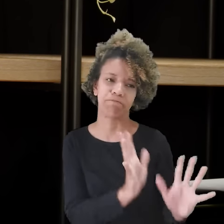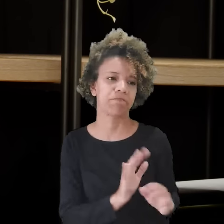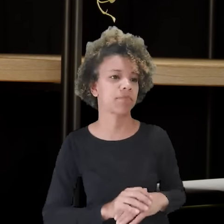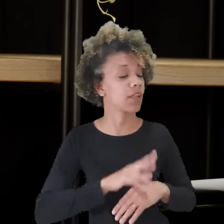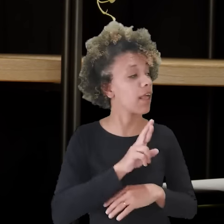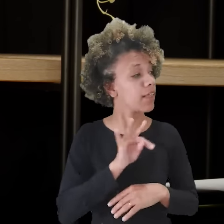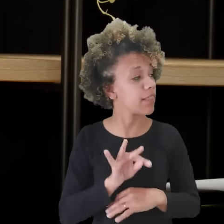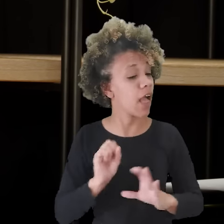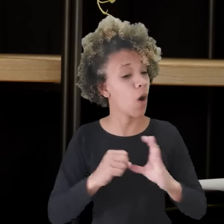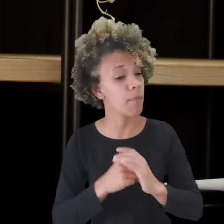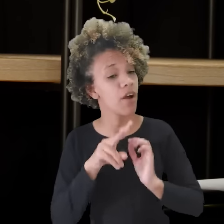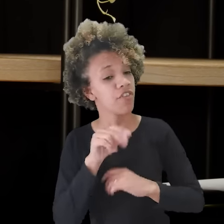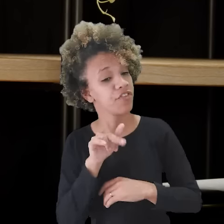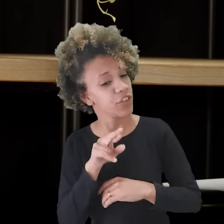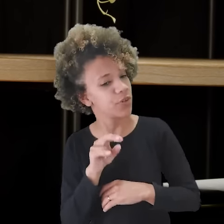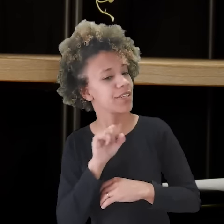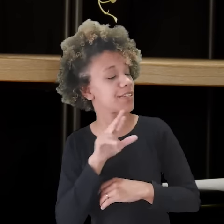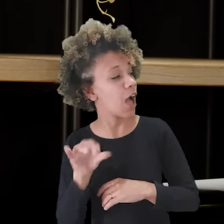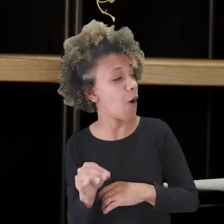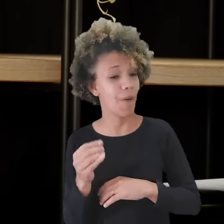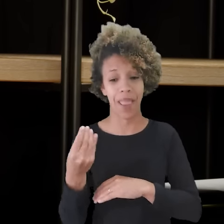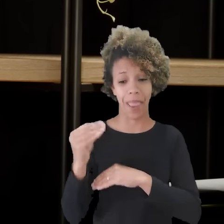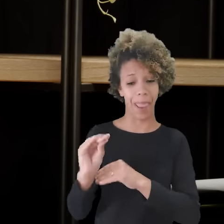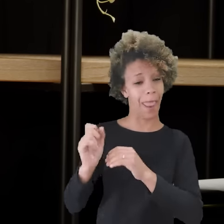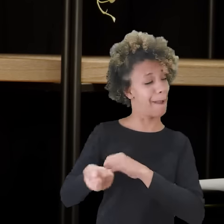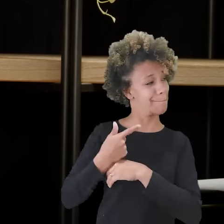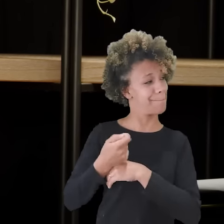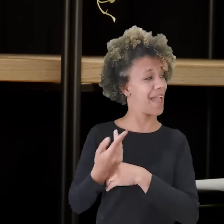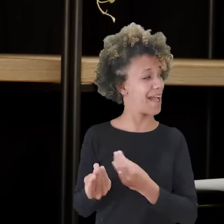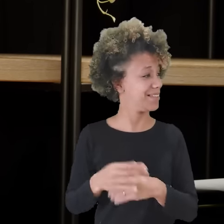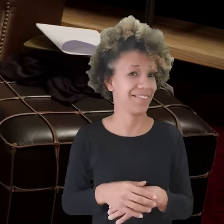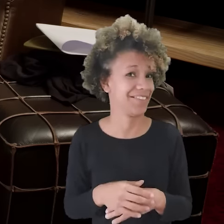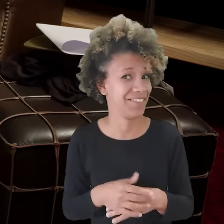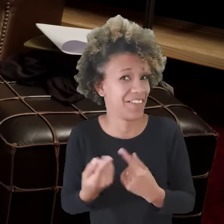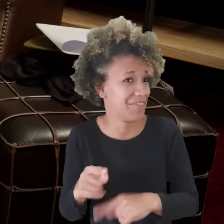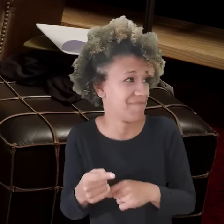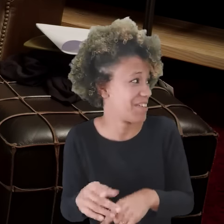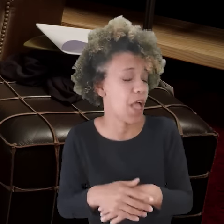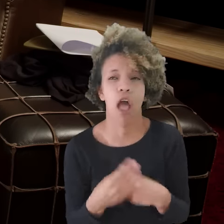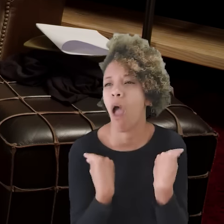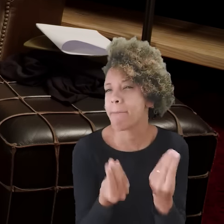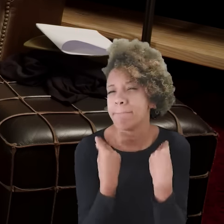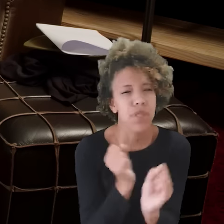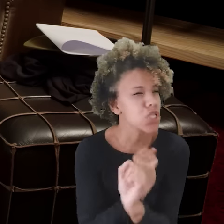absurdo inadmissível rt@vitossarro e põe a piada como se fosse o sarro que está falando